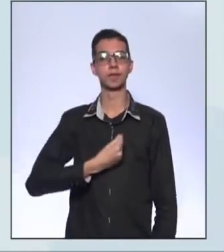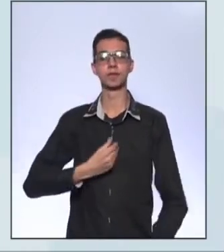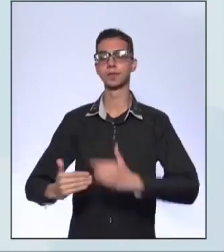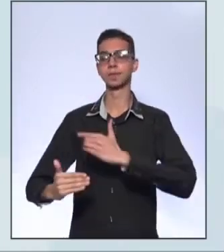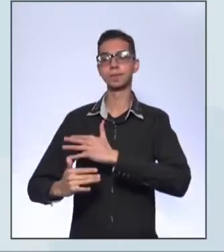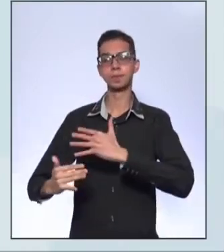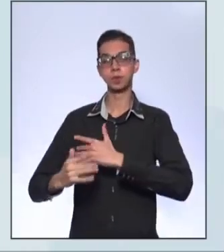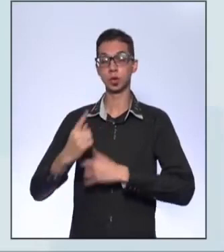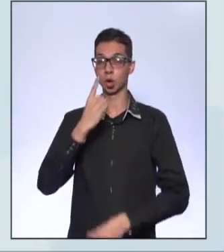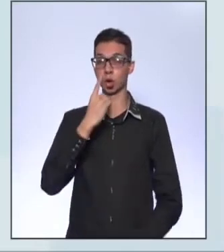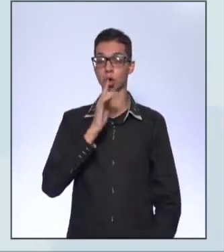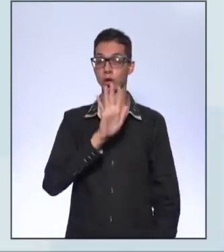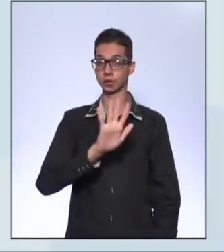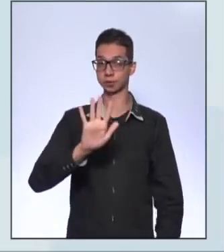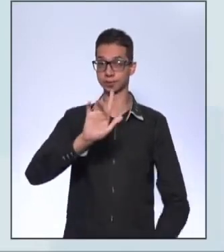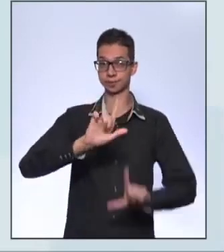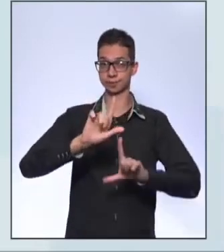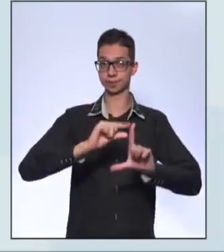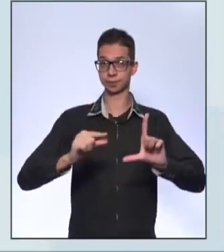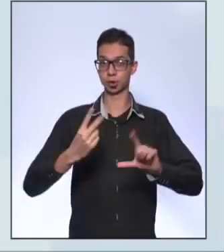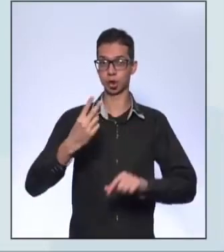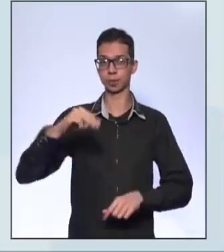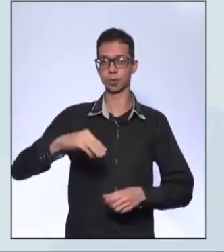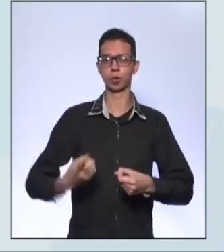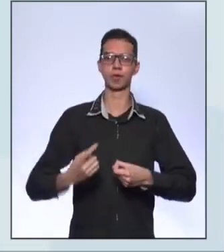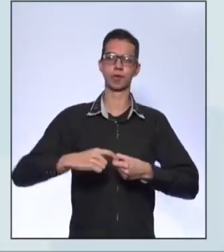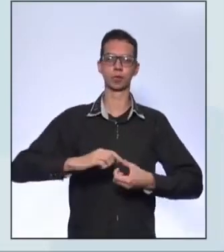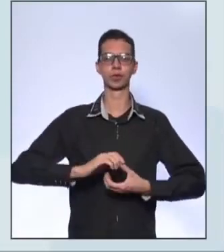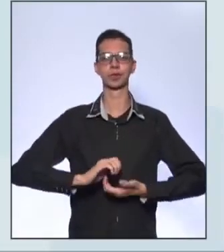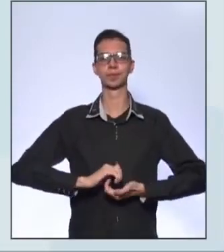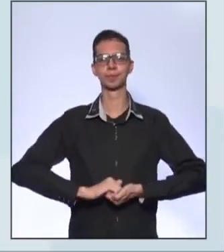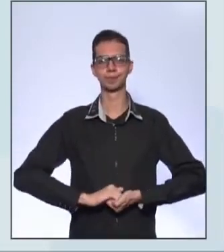o mapa daqui dois minutos a gente volta